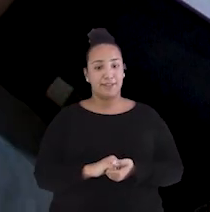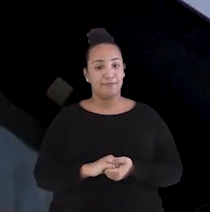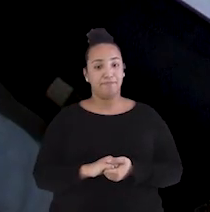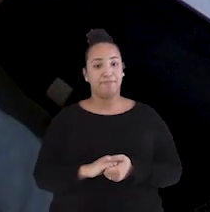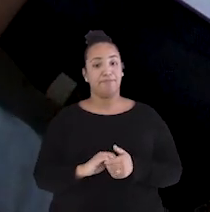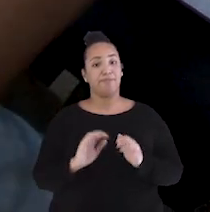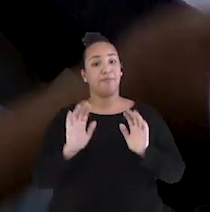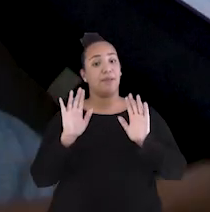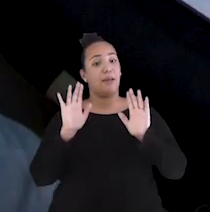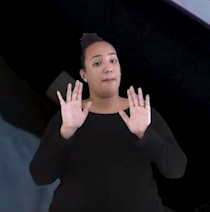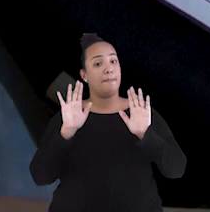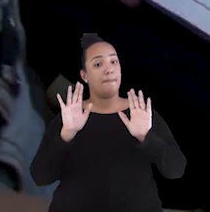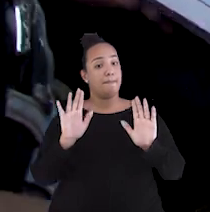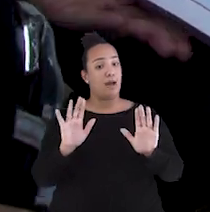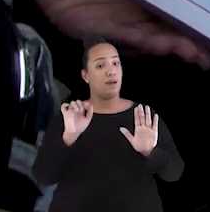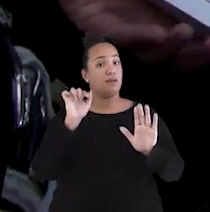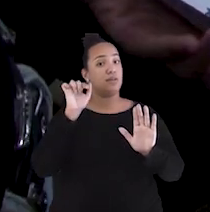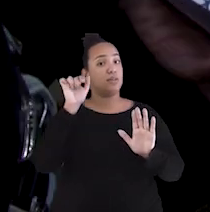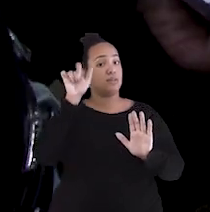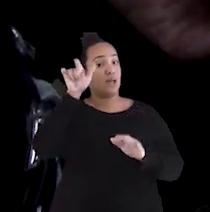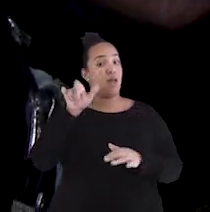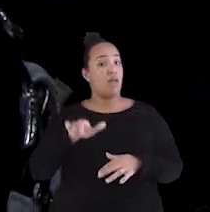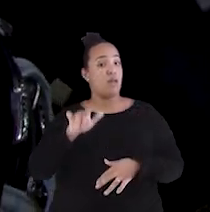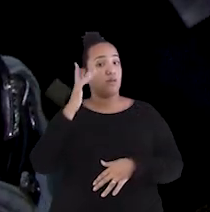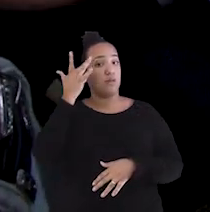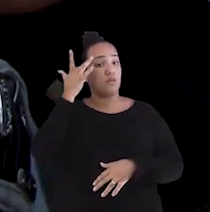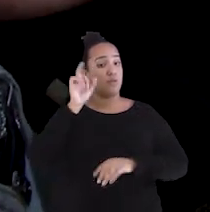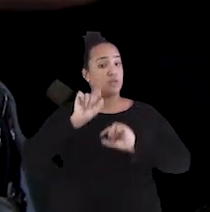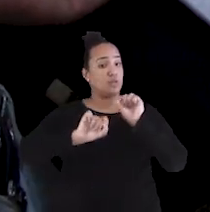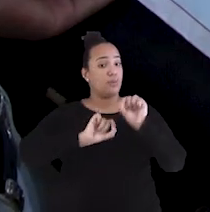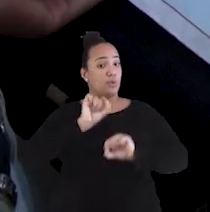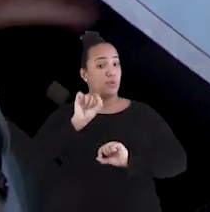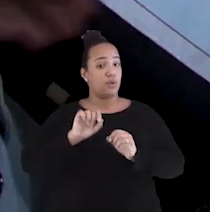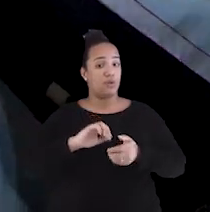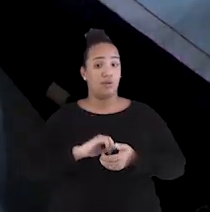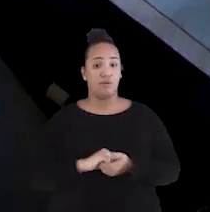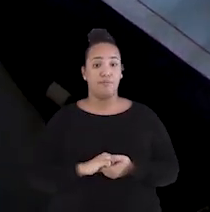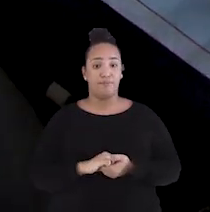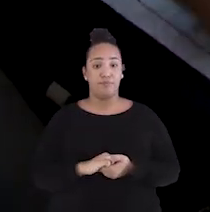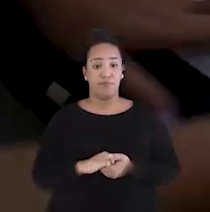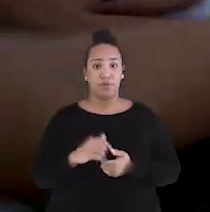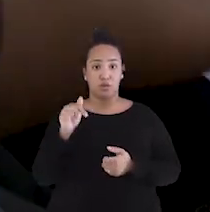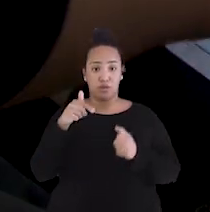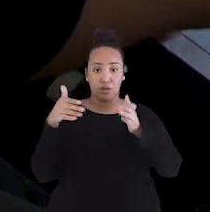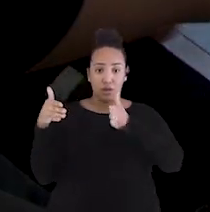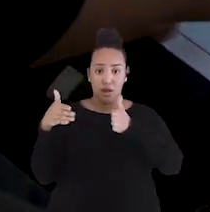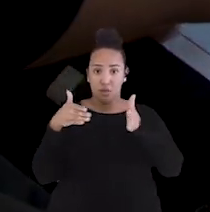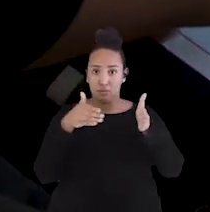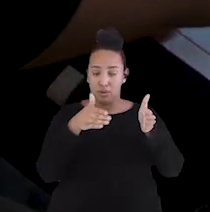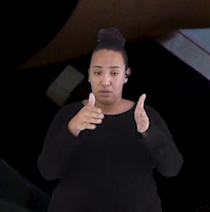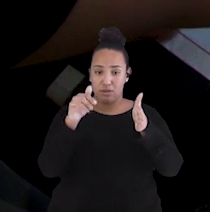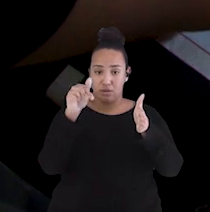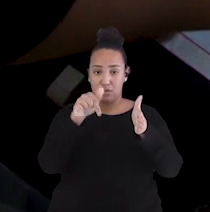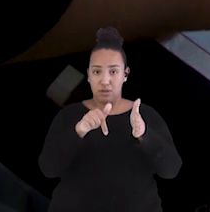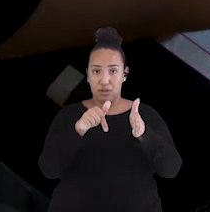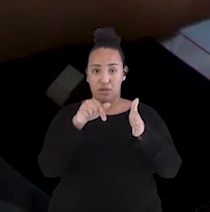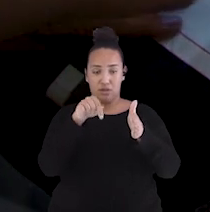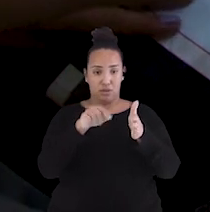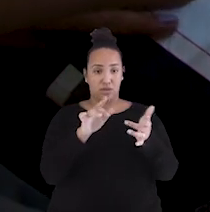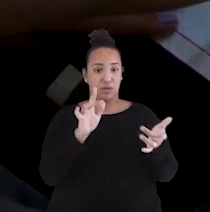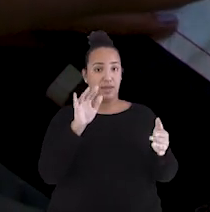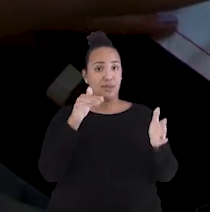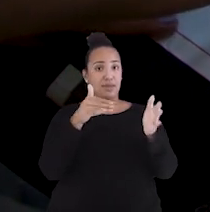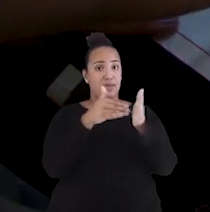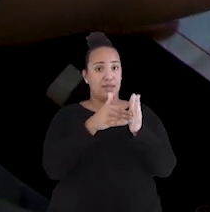Índias. Porém, o que Colombo não contava é que, no meio do caminho,